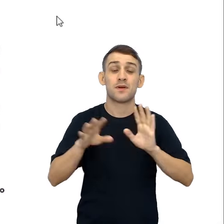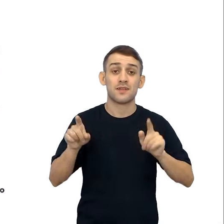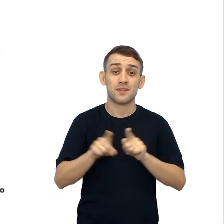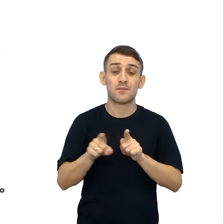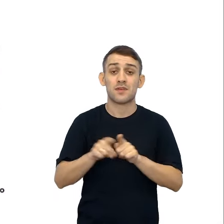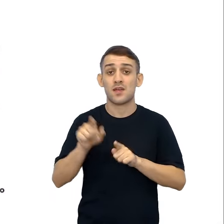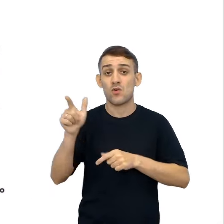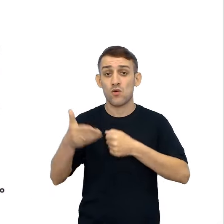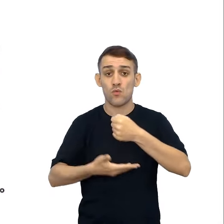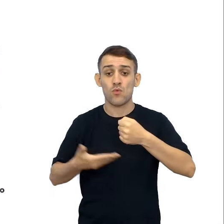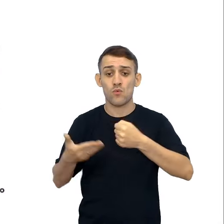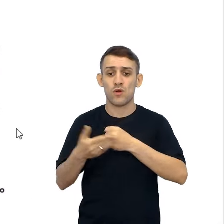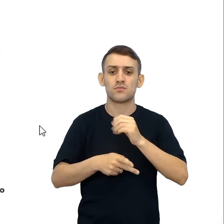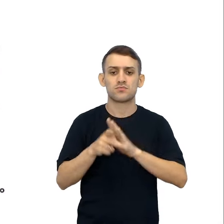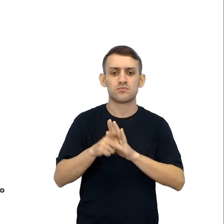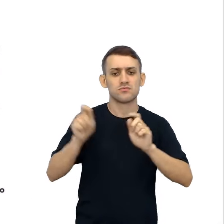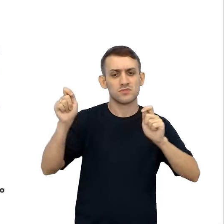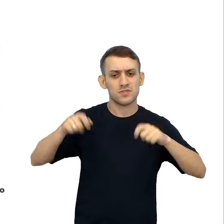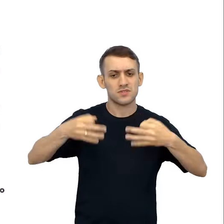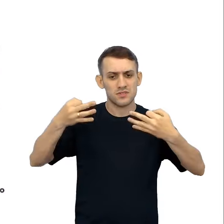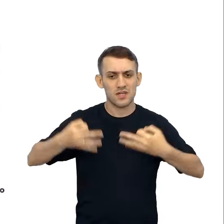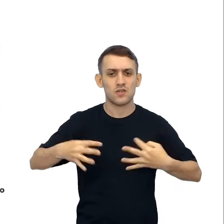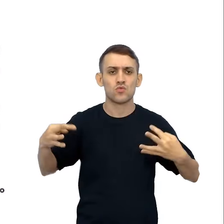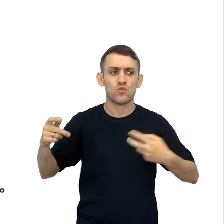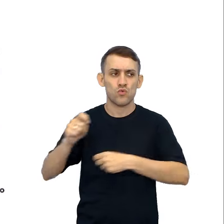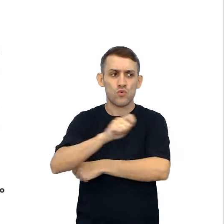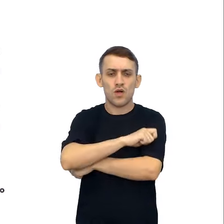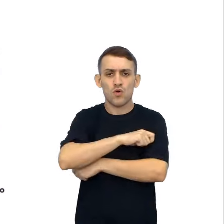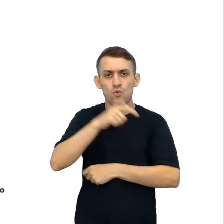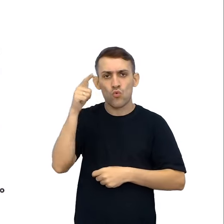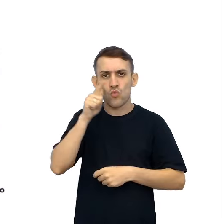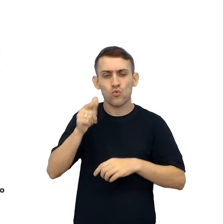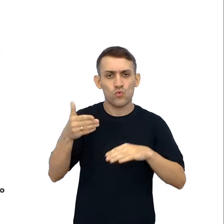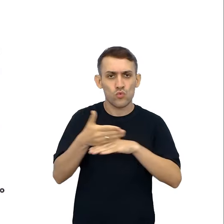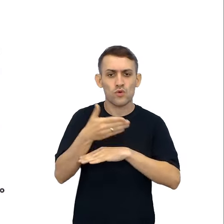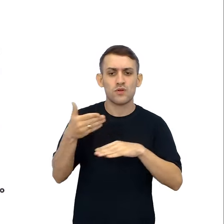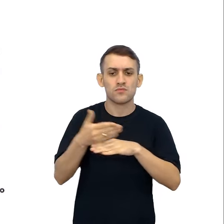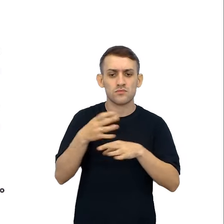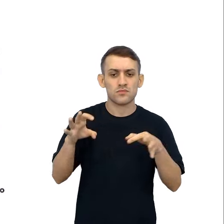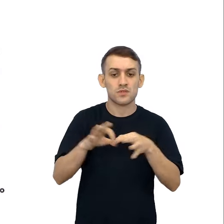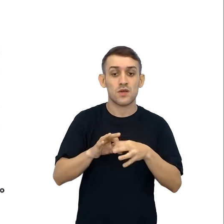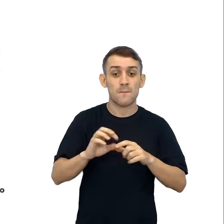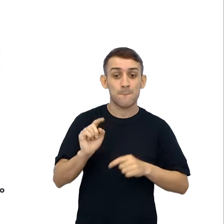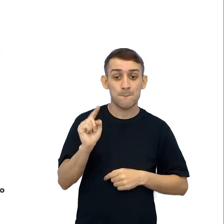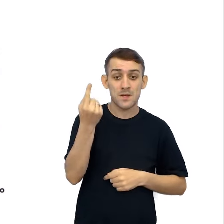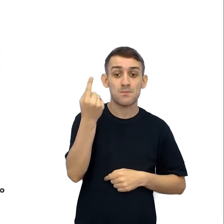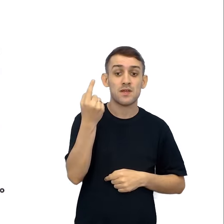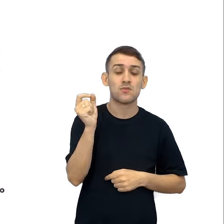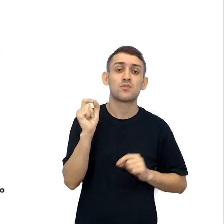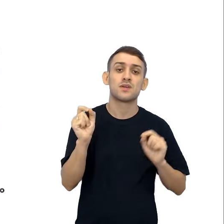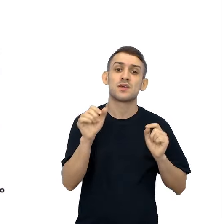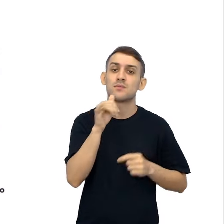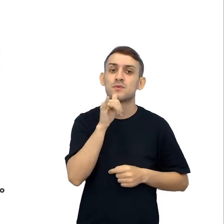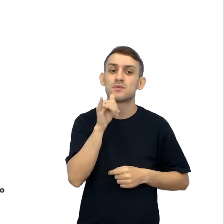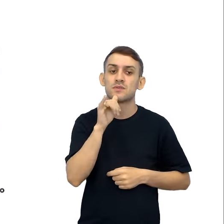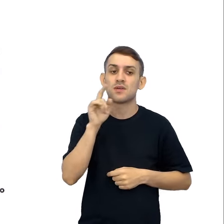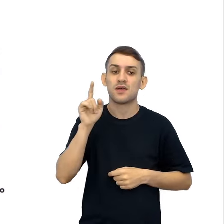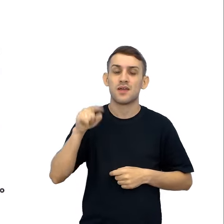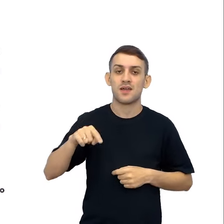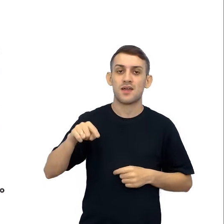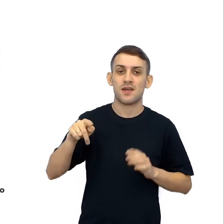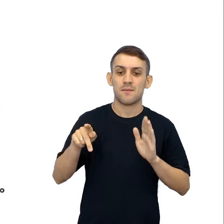do projeto, para que ele dê certo, para que os estudantes se envolvam, o primeiro passo, o primeiro ponto, então, é o